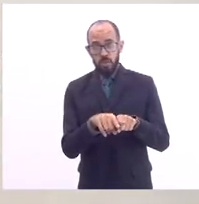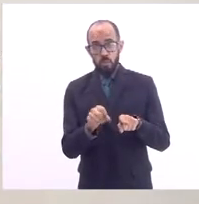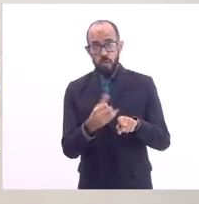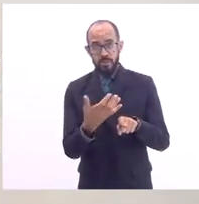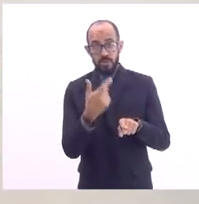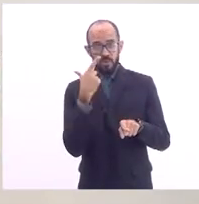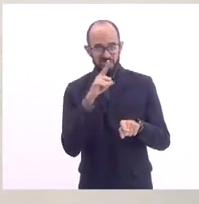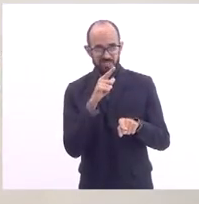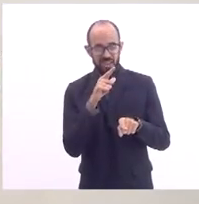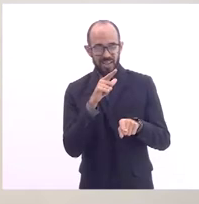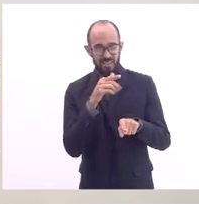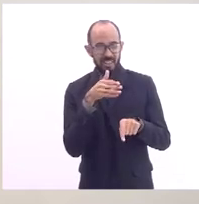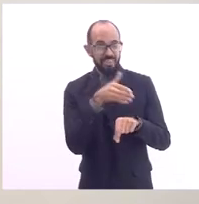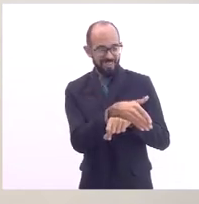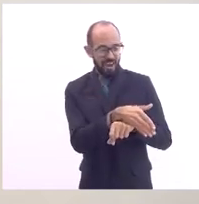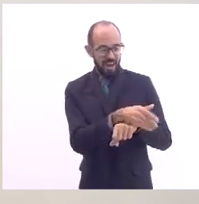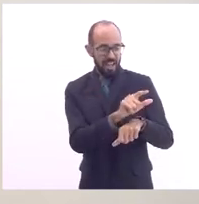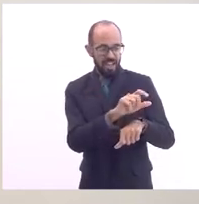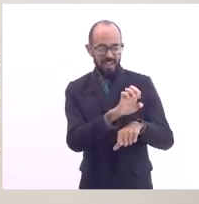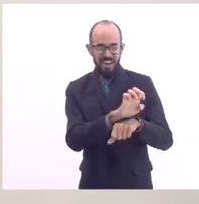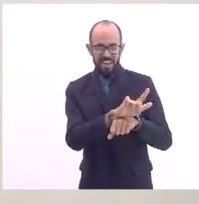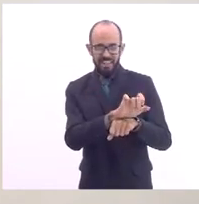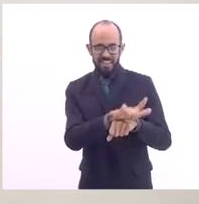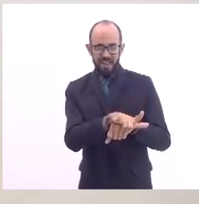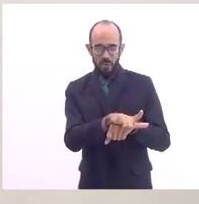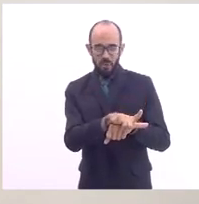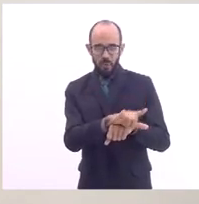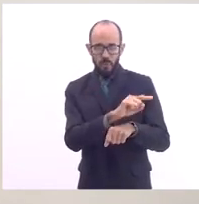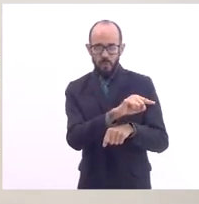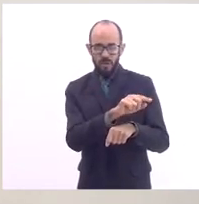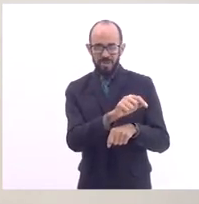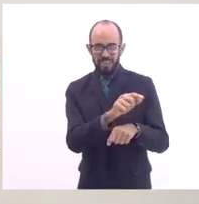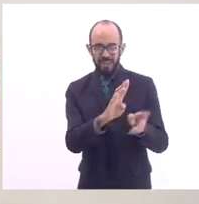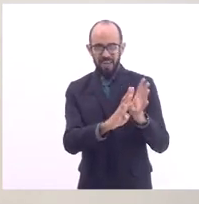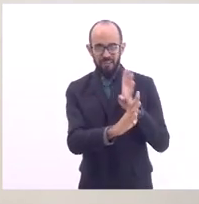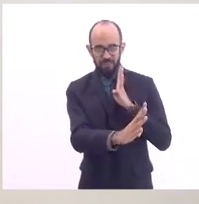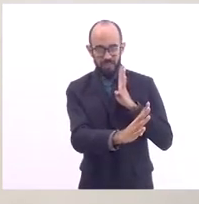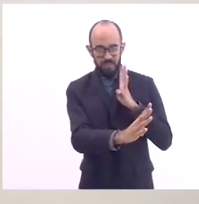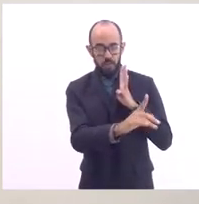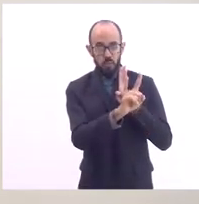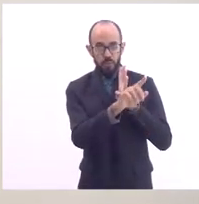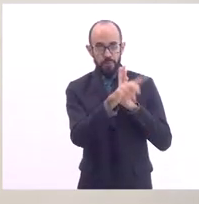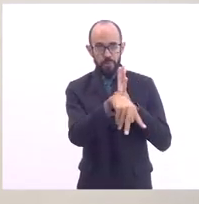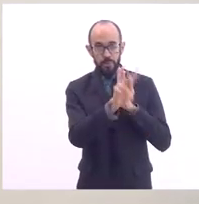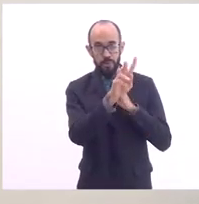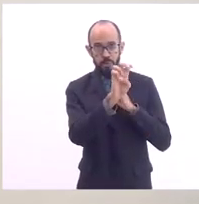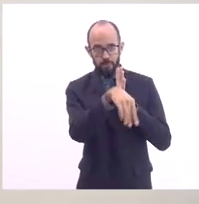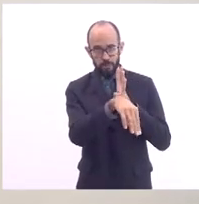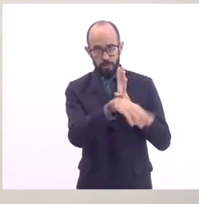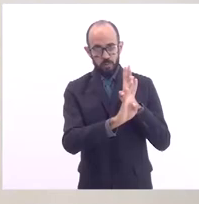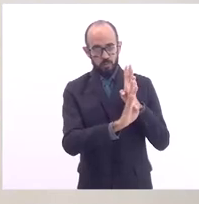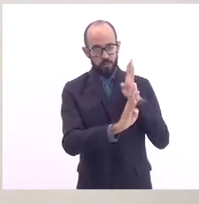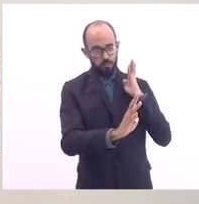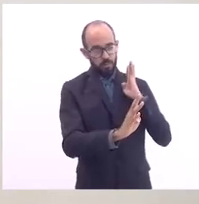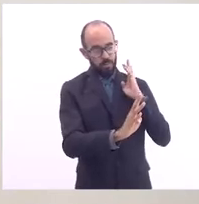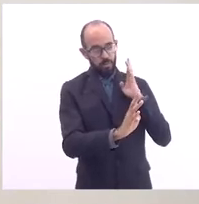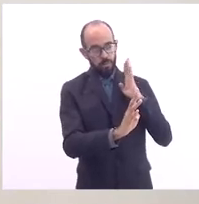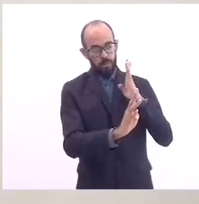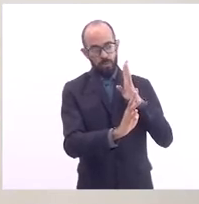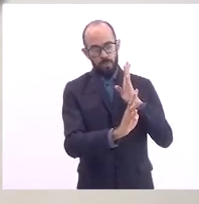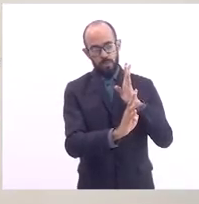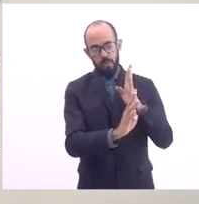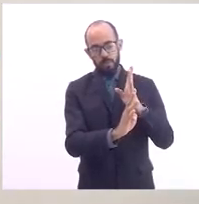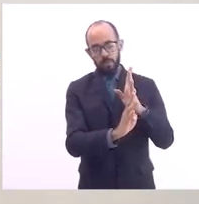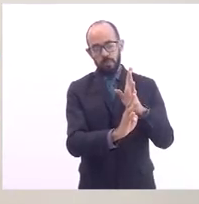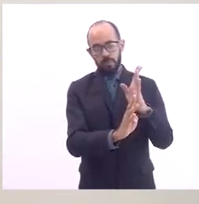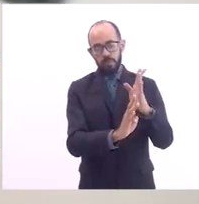consegue entrar na Enel, passar por... Está naquela fila lá de 1 quilômetro, né? Aí o que acontece? Quando você